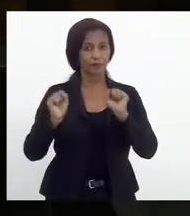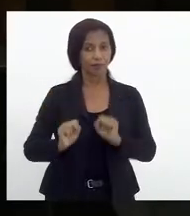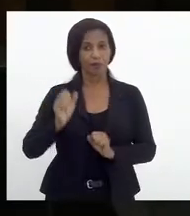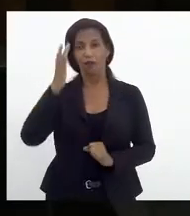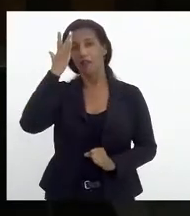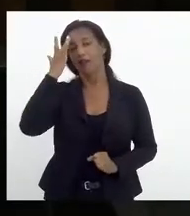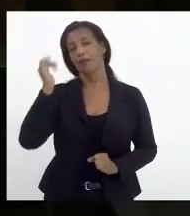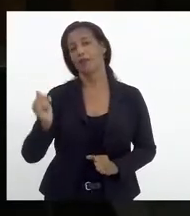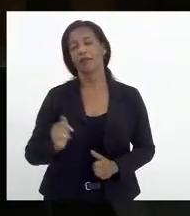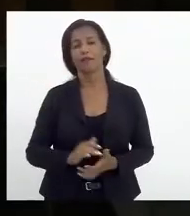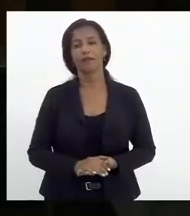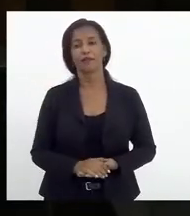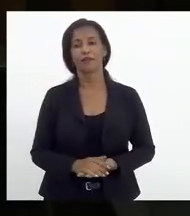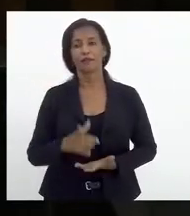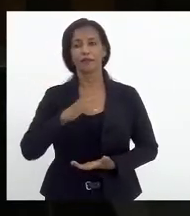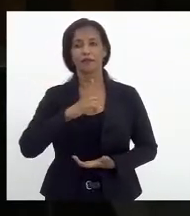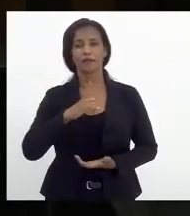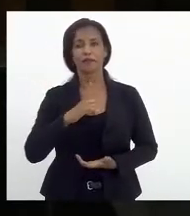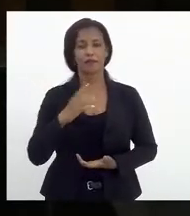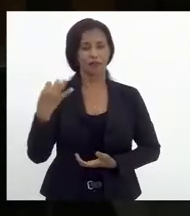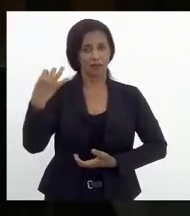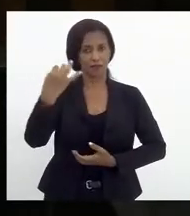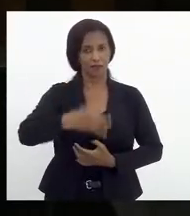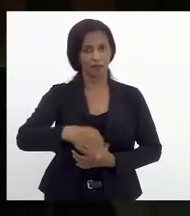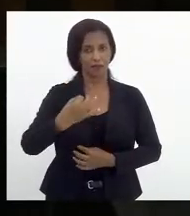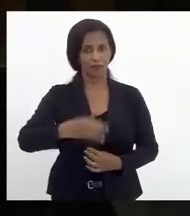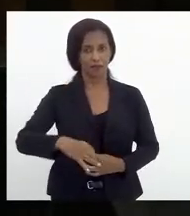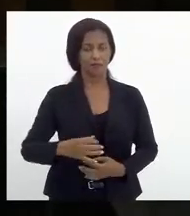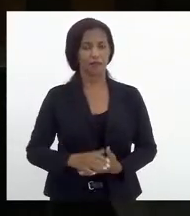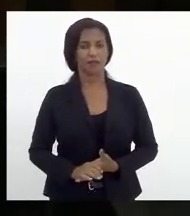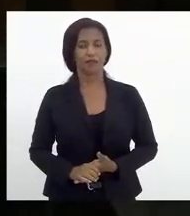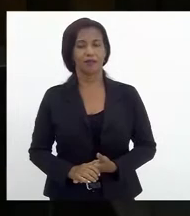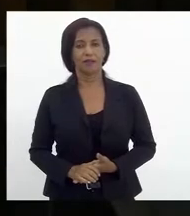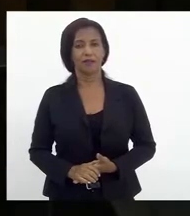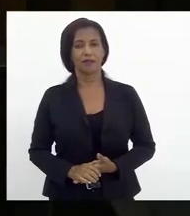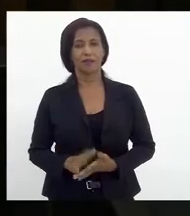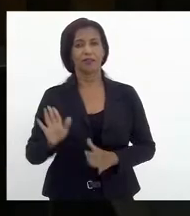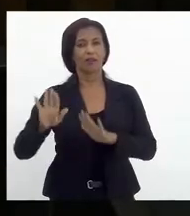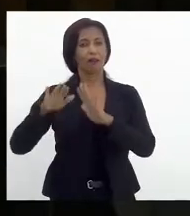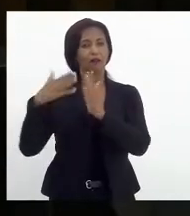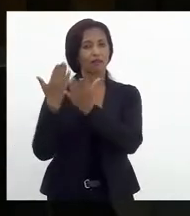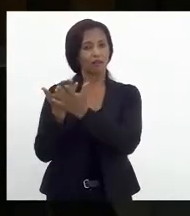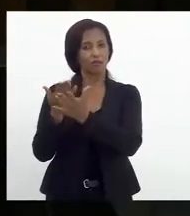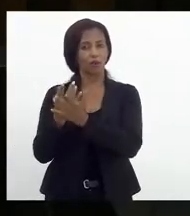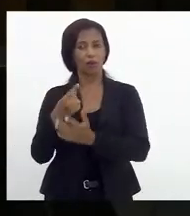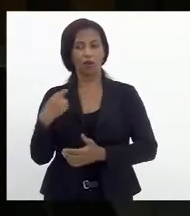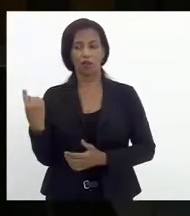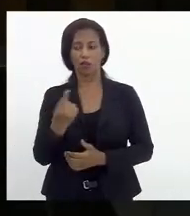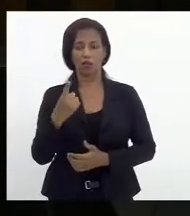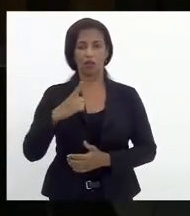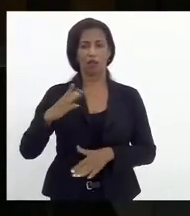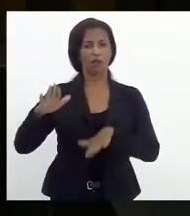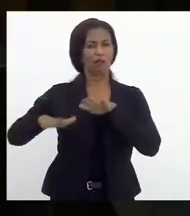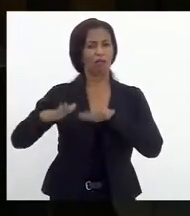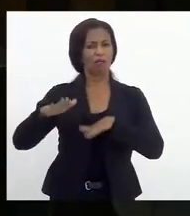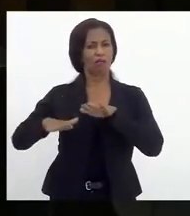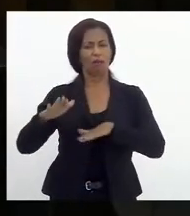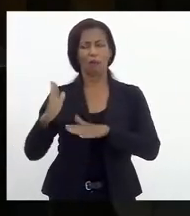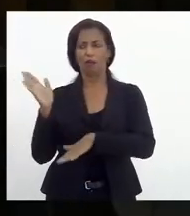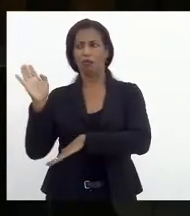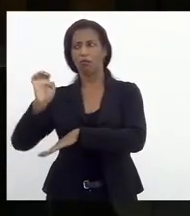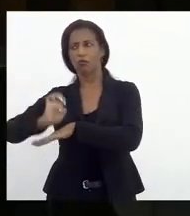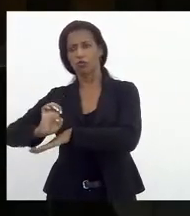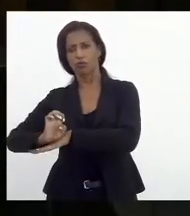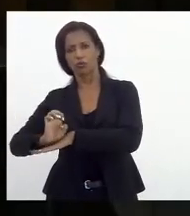amanhã ter a certeza de que as escolas que nós temos, independente se elas são do